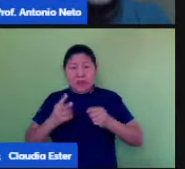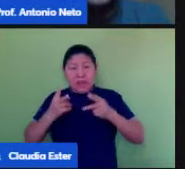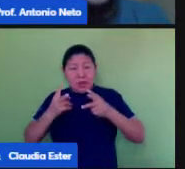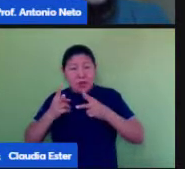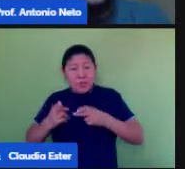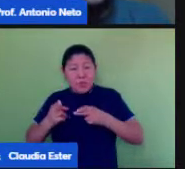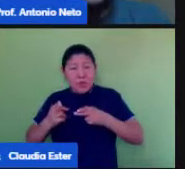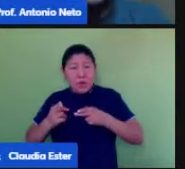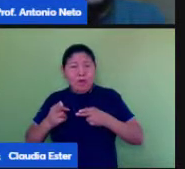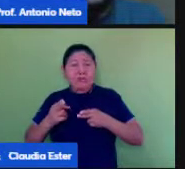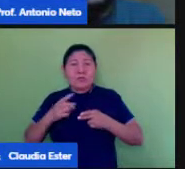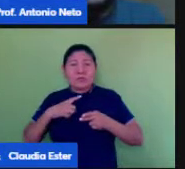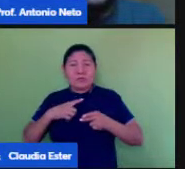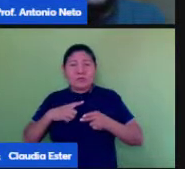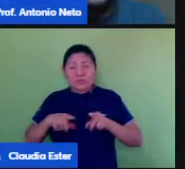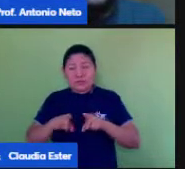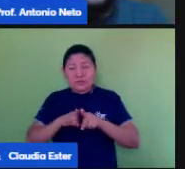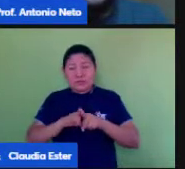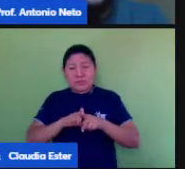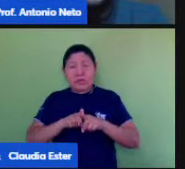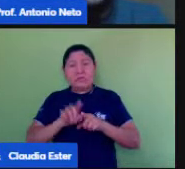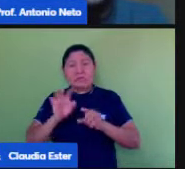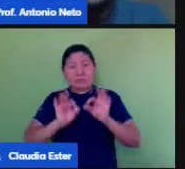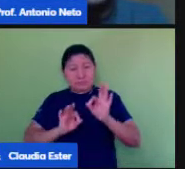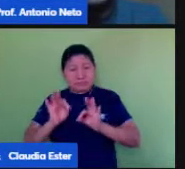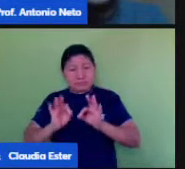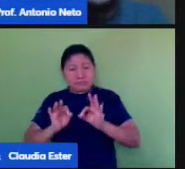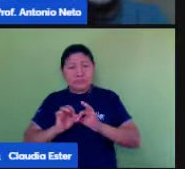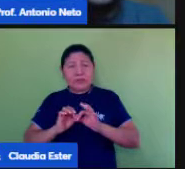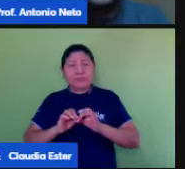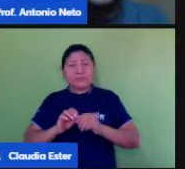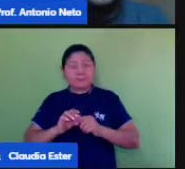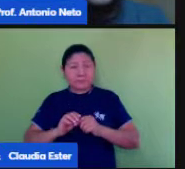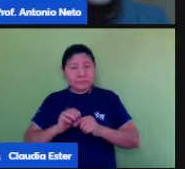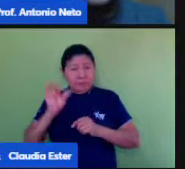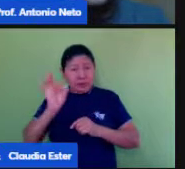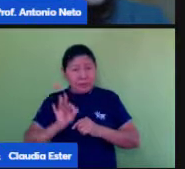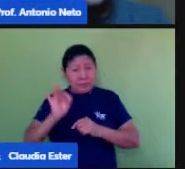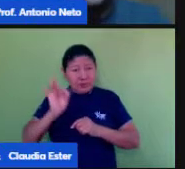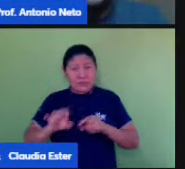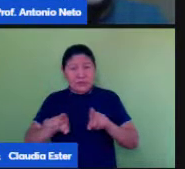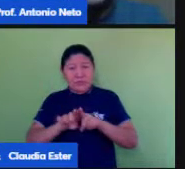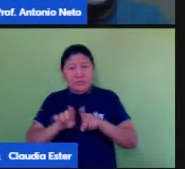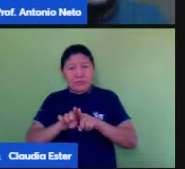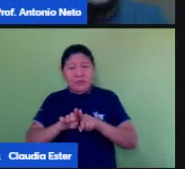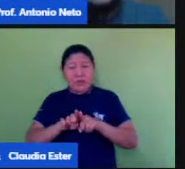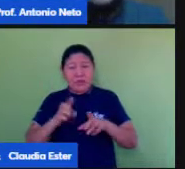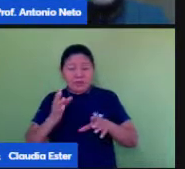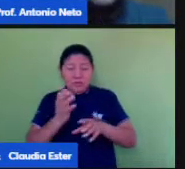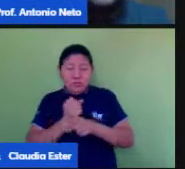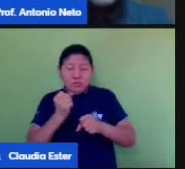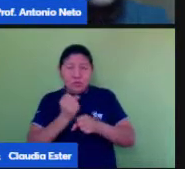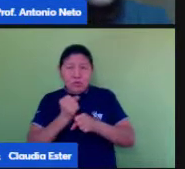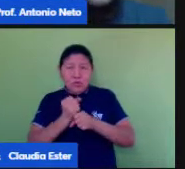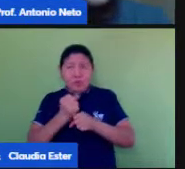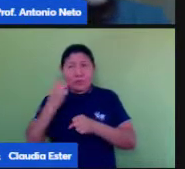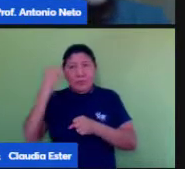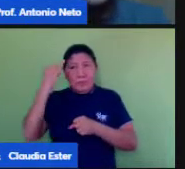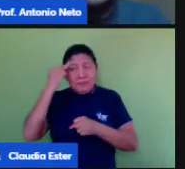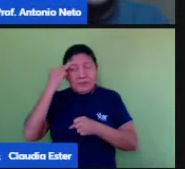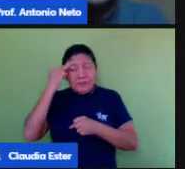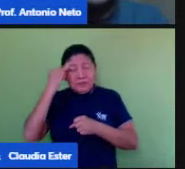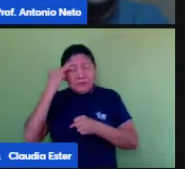retangular e proporcionalidade, utilizando estratégias diversas como cálculo por estimativa, cálculo mental e